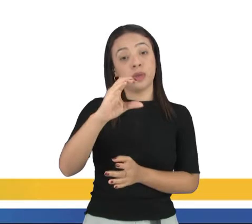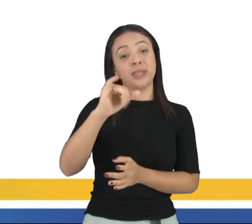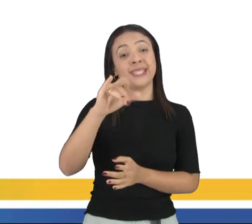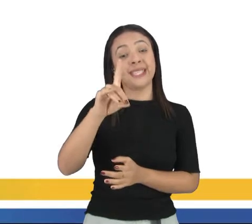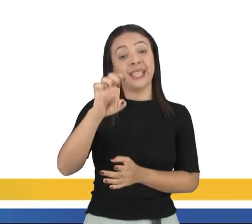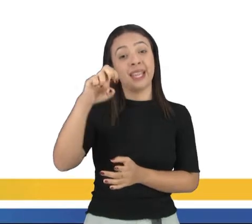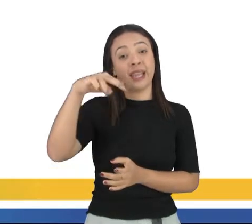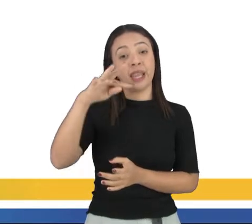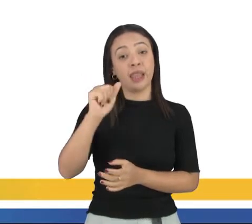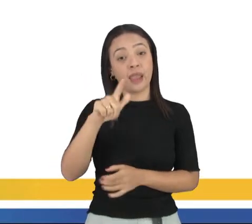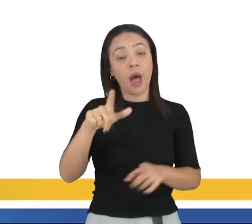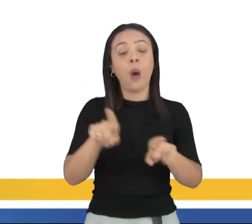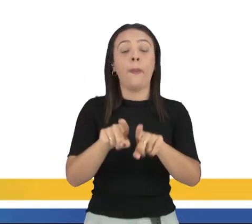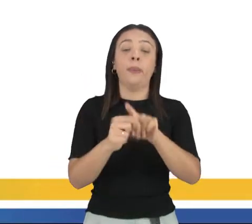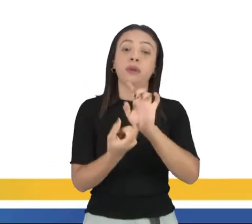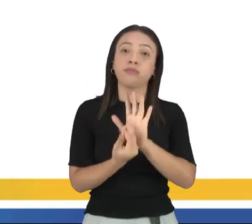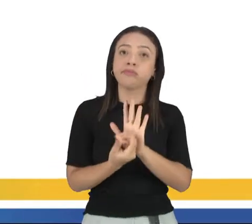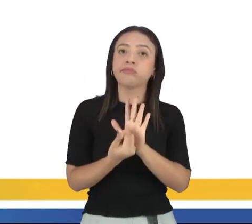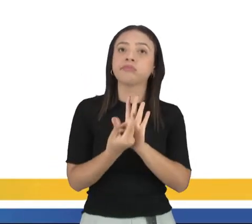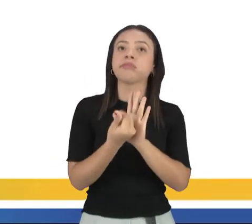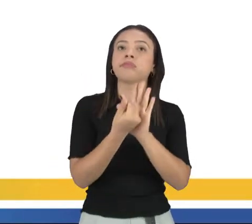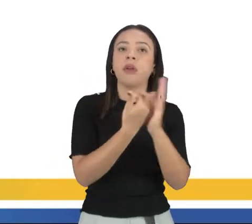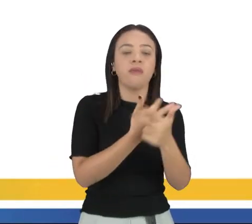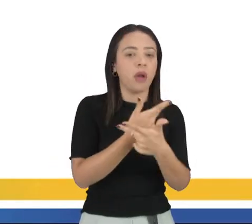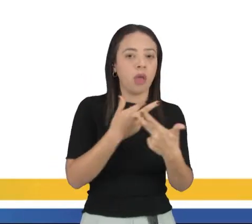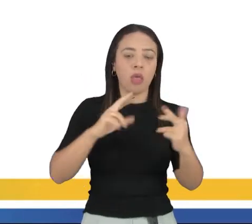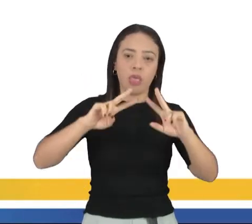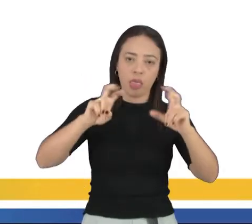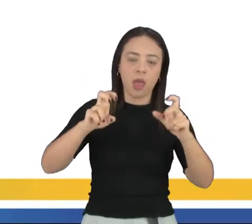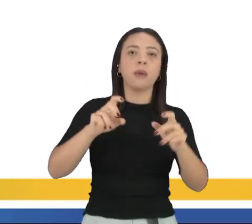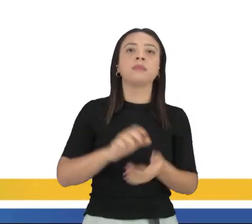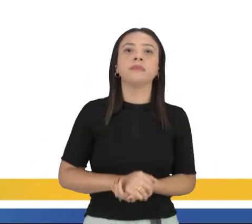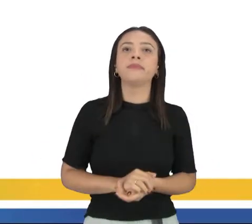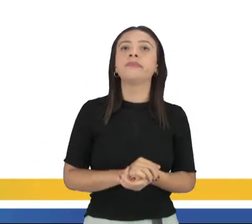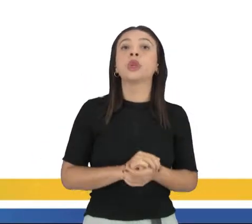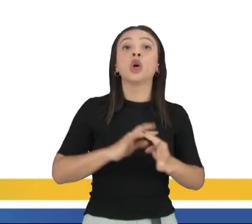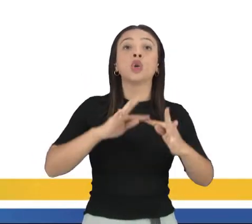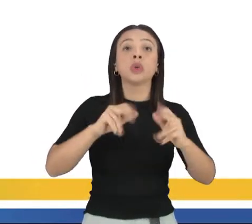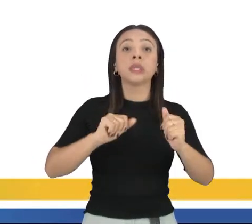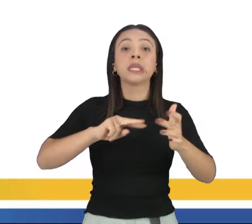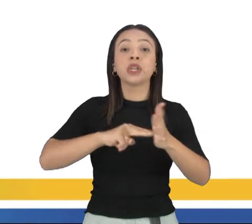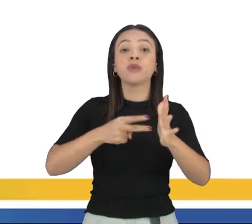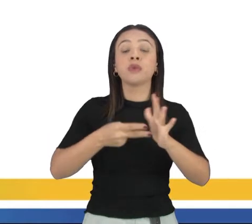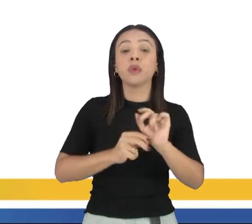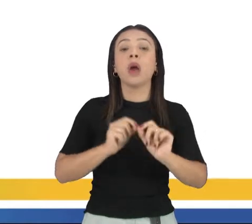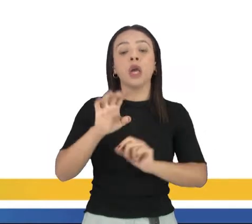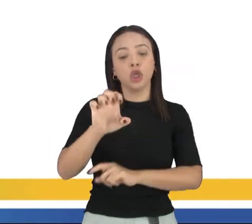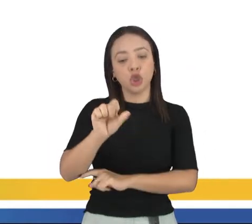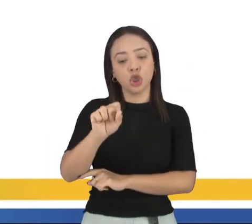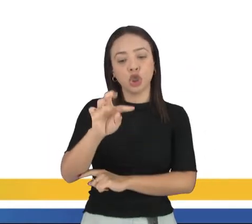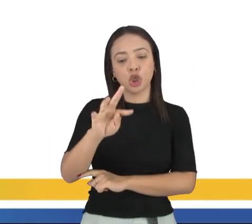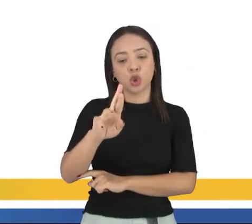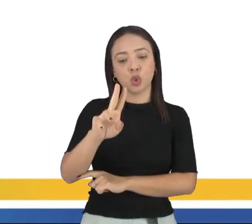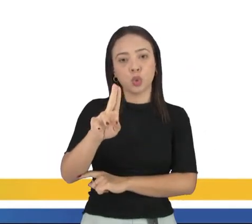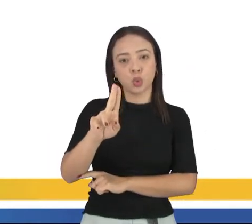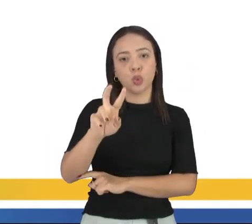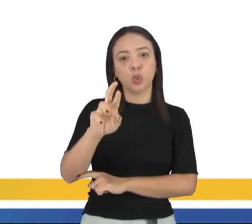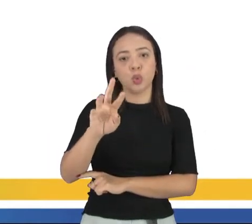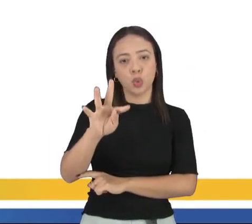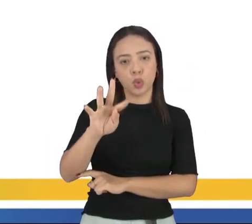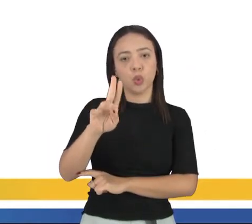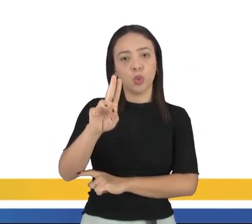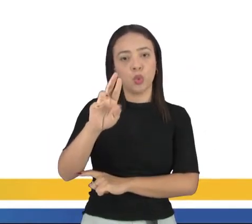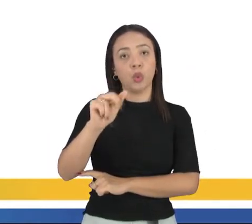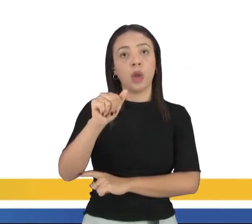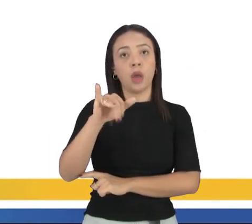espalhou em séculos o capitalismo também entre outros e Tais fenômenos são chamado de estruturais e para